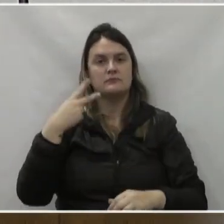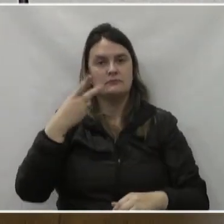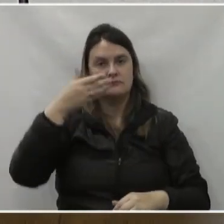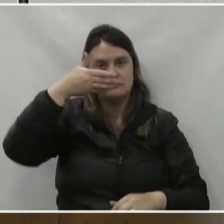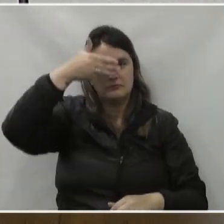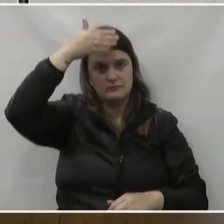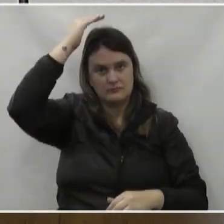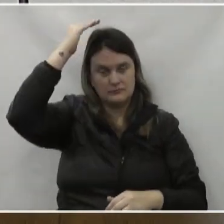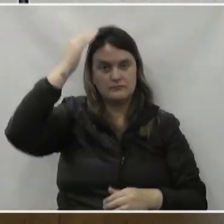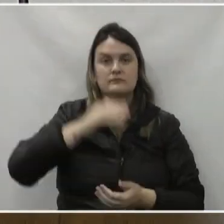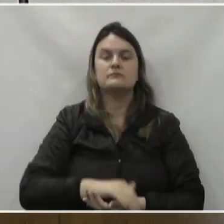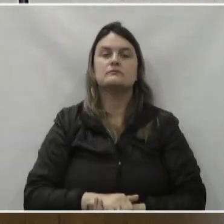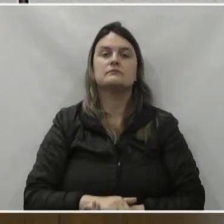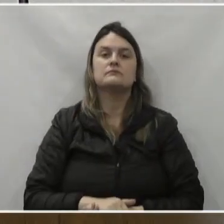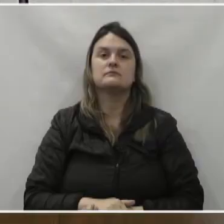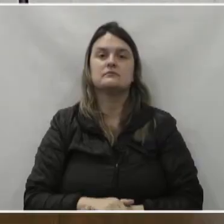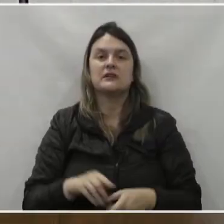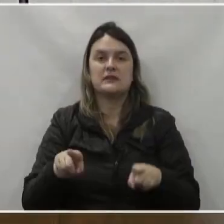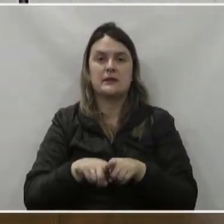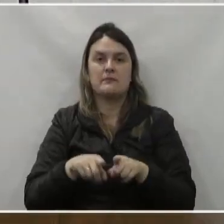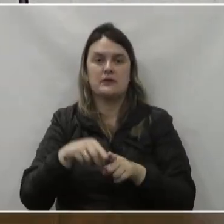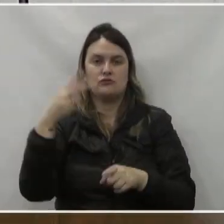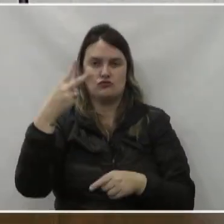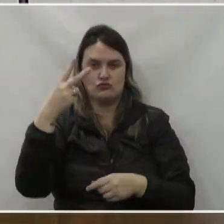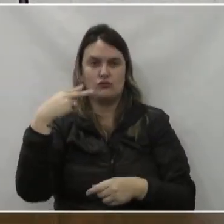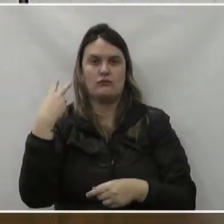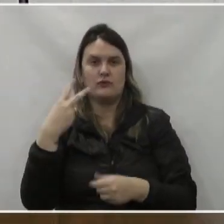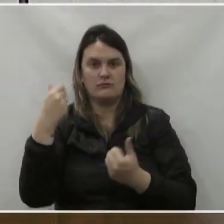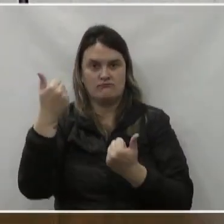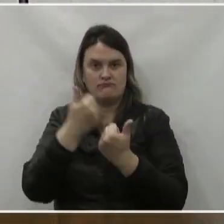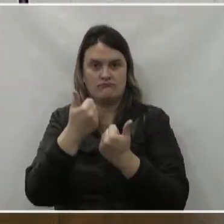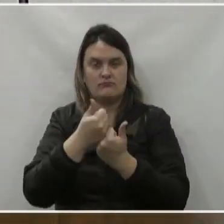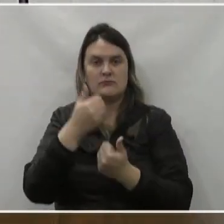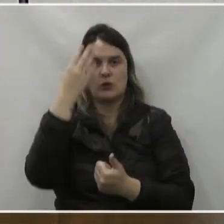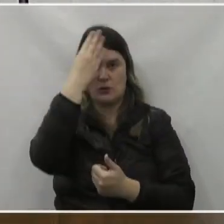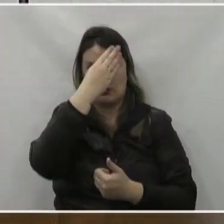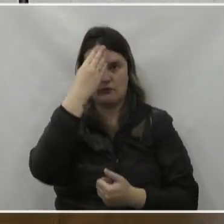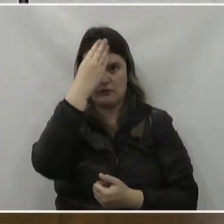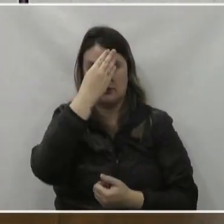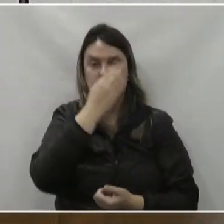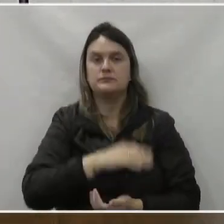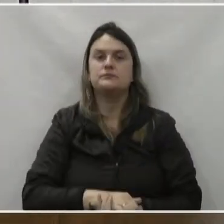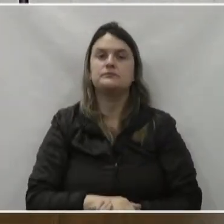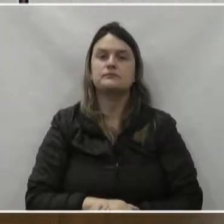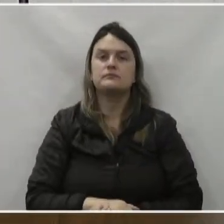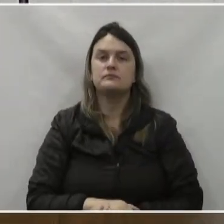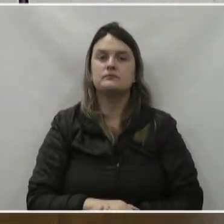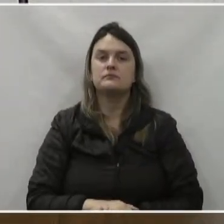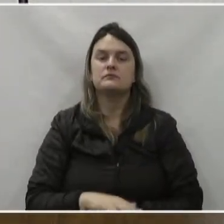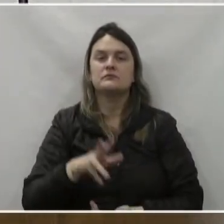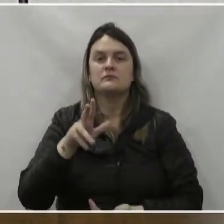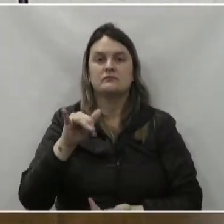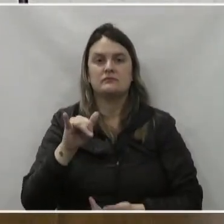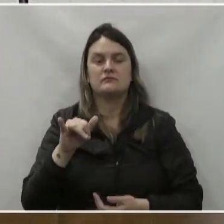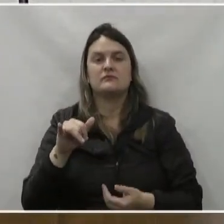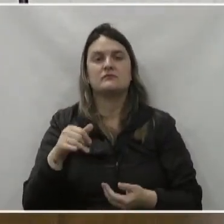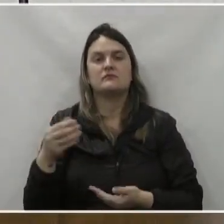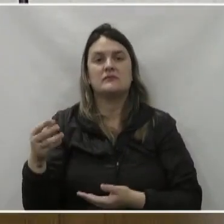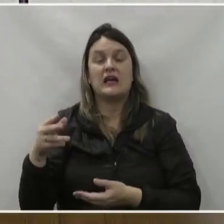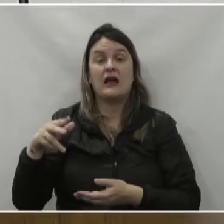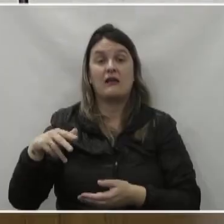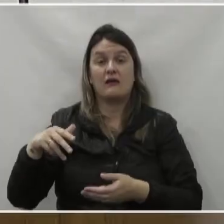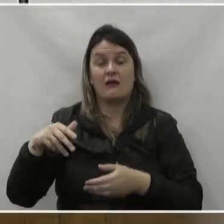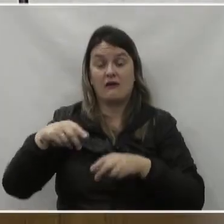vereador Anderson Cardoso, e seu vice, vereador Cordovan Frederico de Melo Neto, para conduzirem-se ao centro